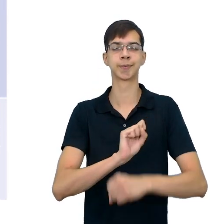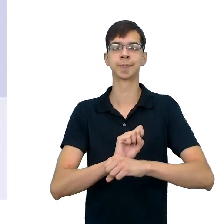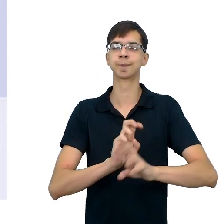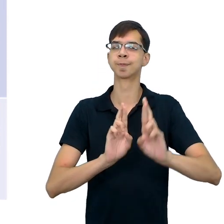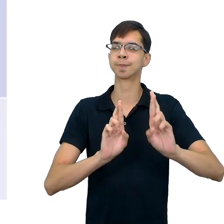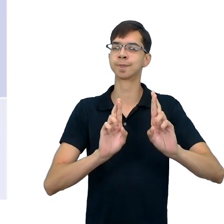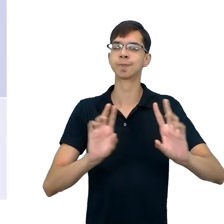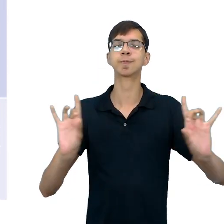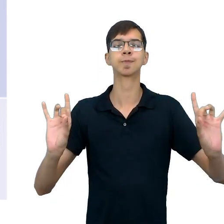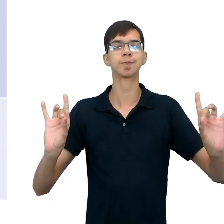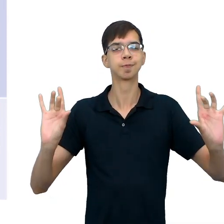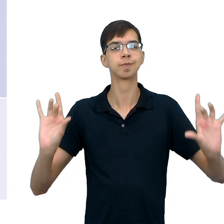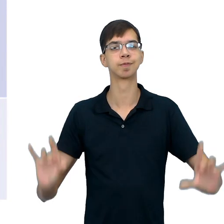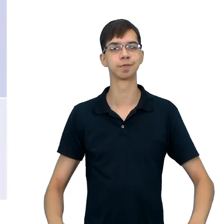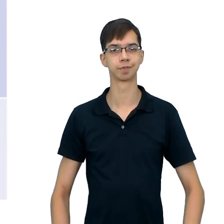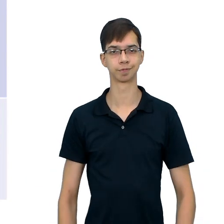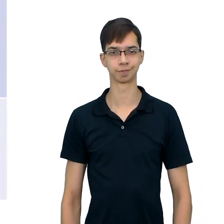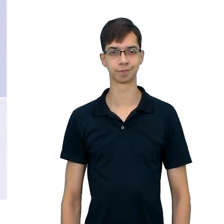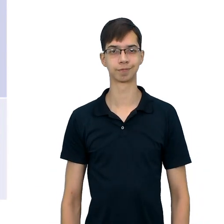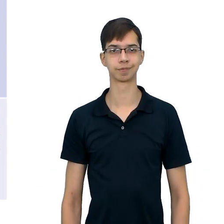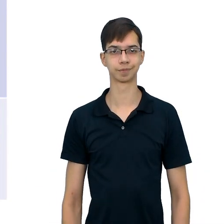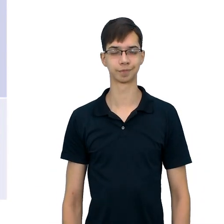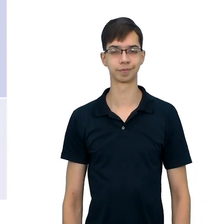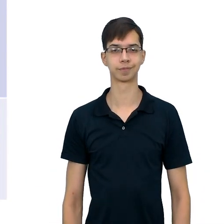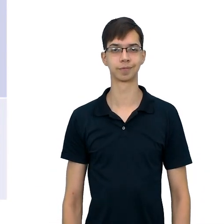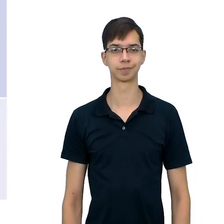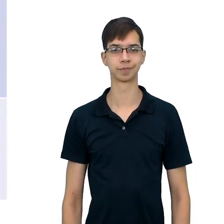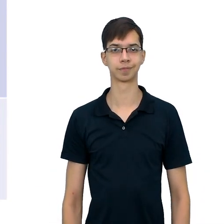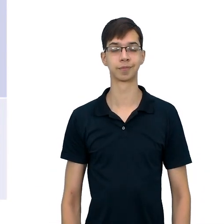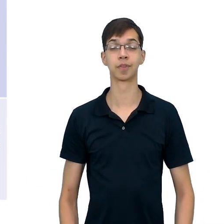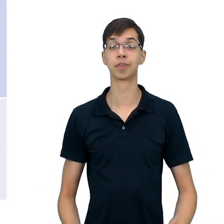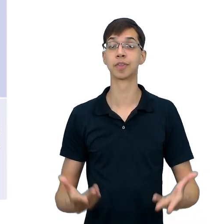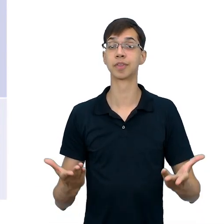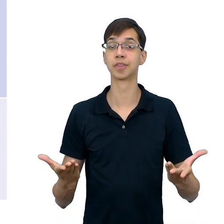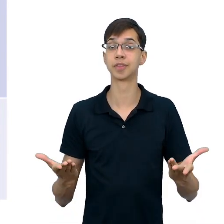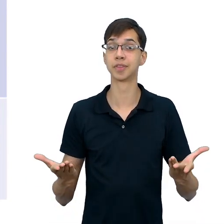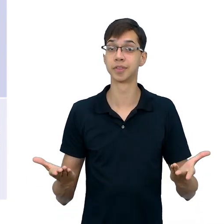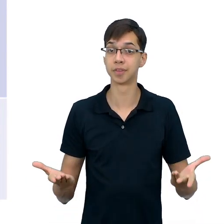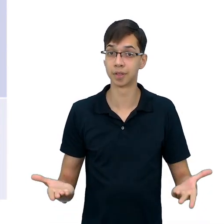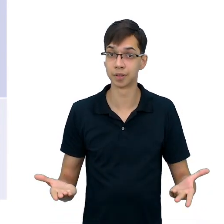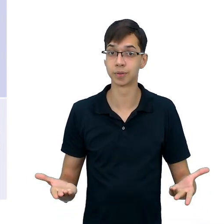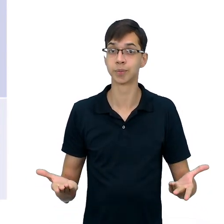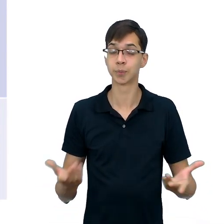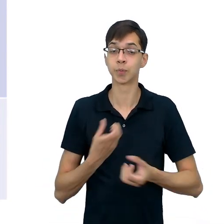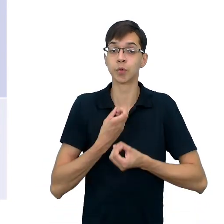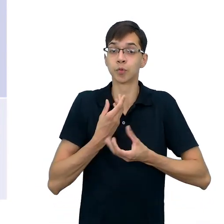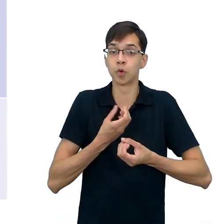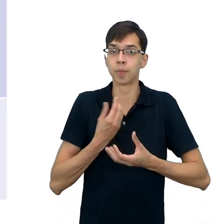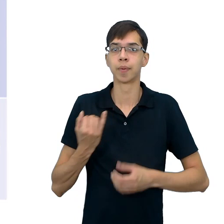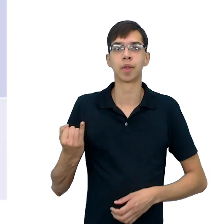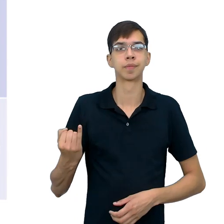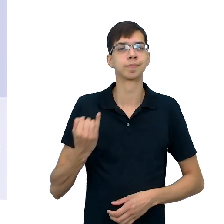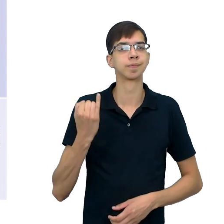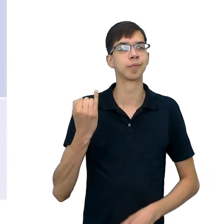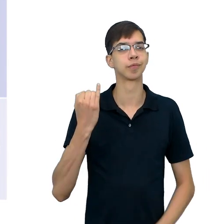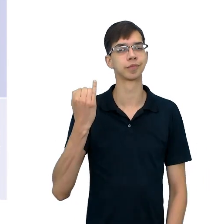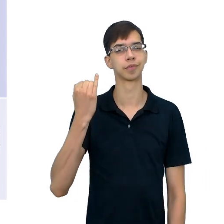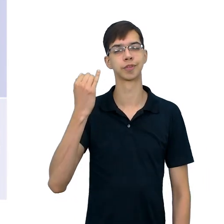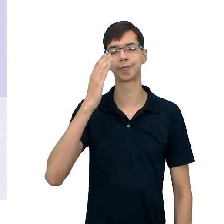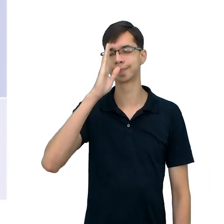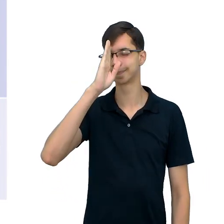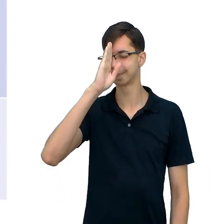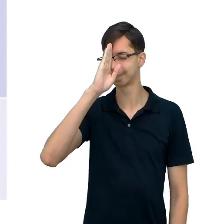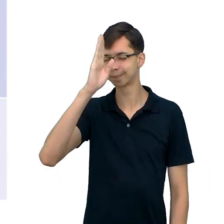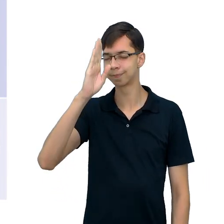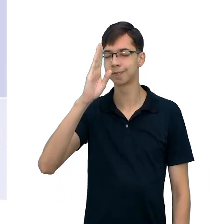para determinadas tarefas em cada estação. Então, essa coleta de dados, ela é fundamental, que vai permitir ao professor